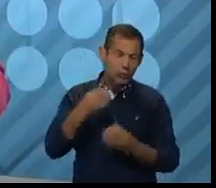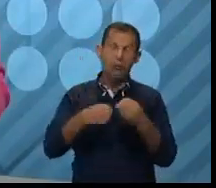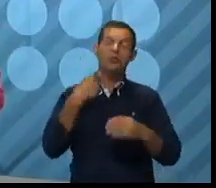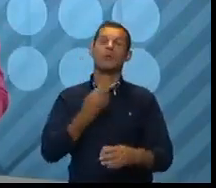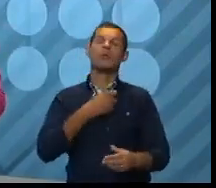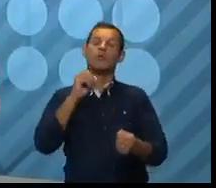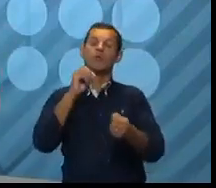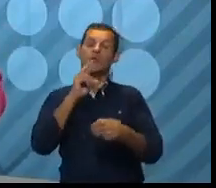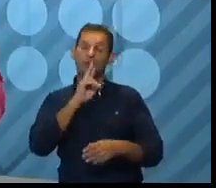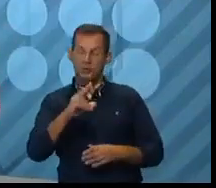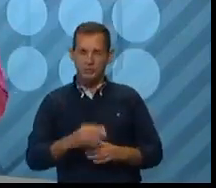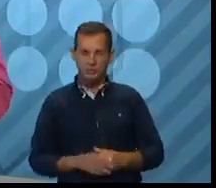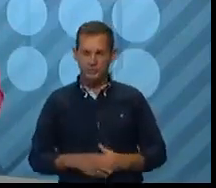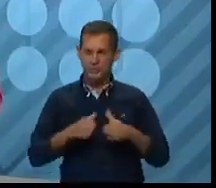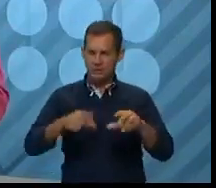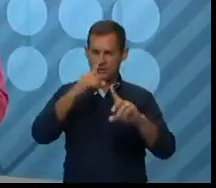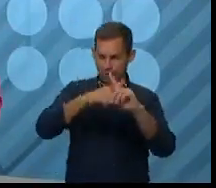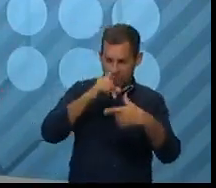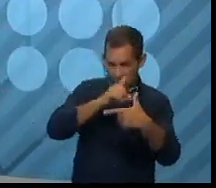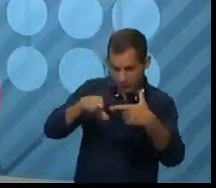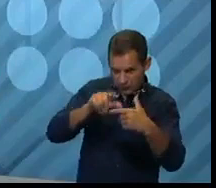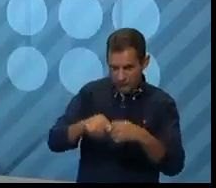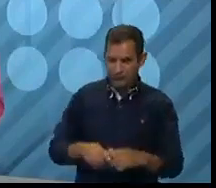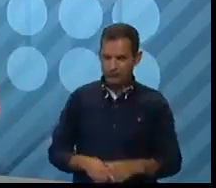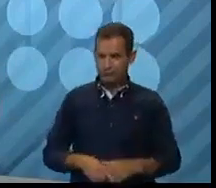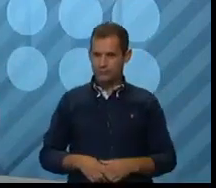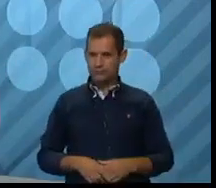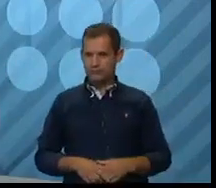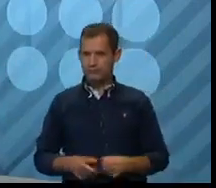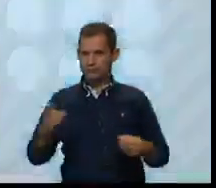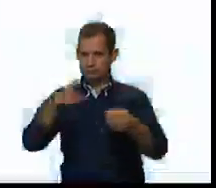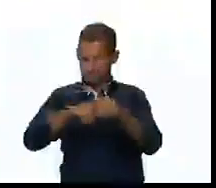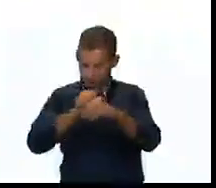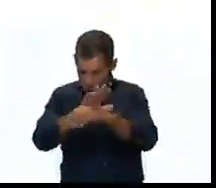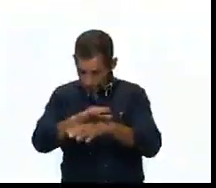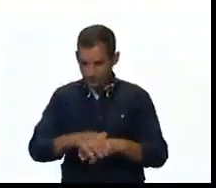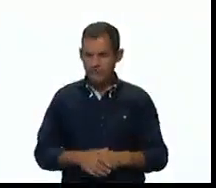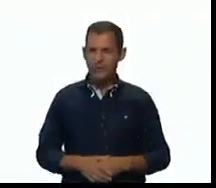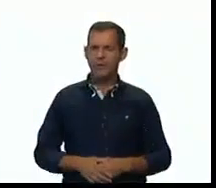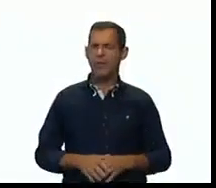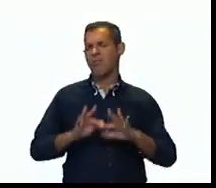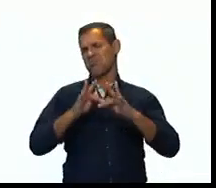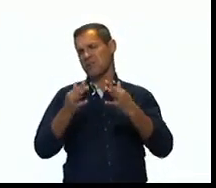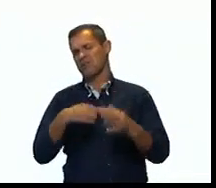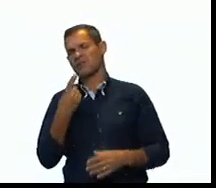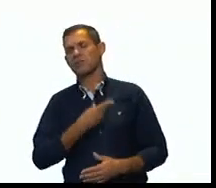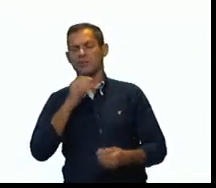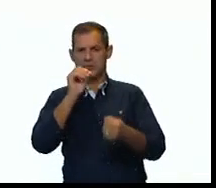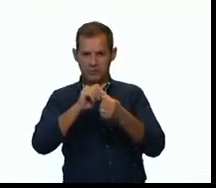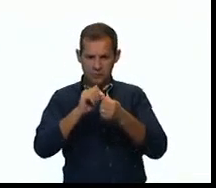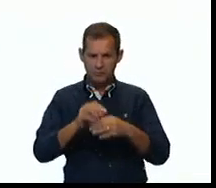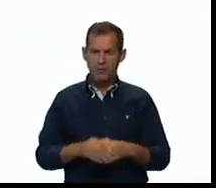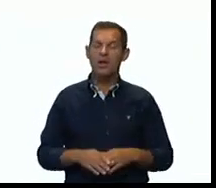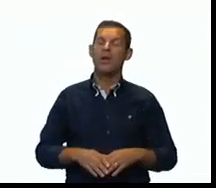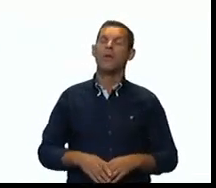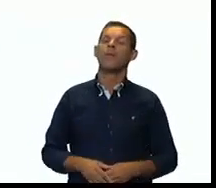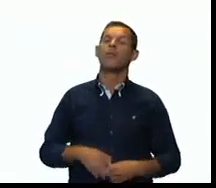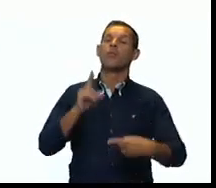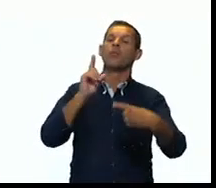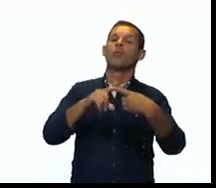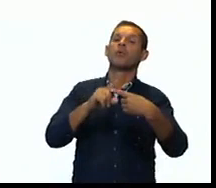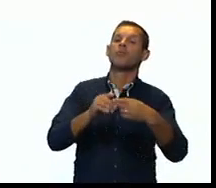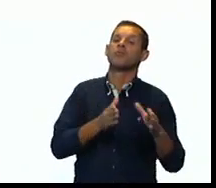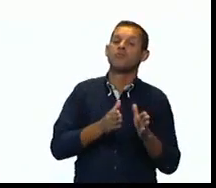que a gente resolve esse tipo de problema? Vamos seguir alguns passos. É algo simples, né, da gente realizar. Qual que é o primeiro